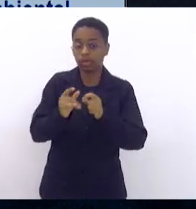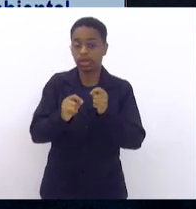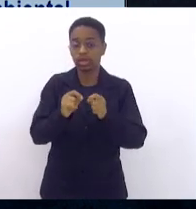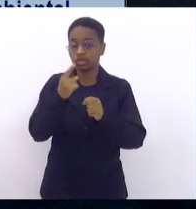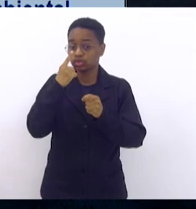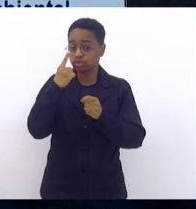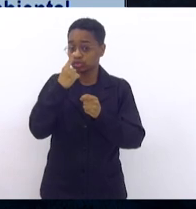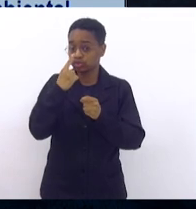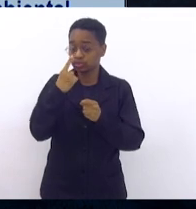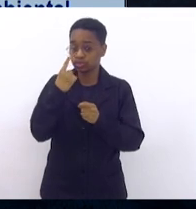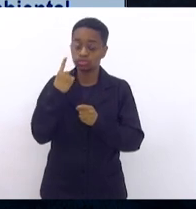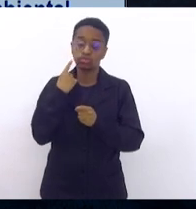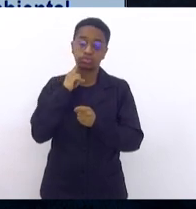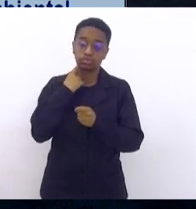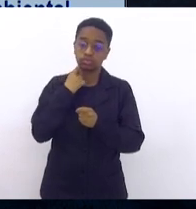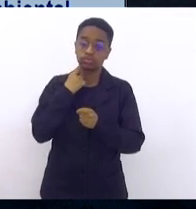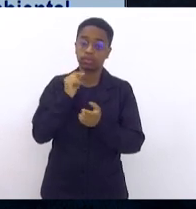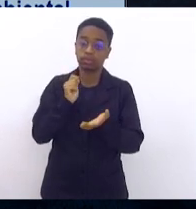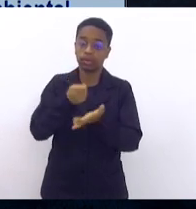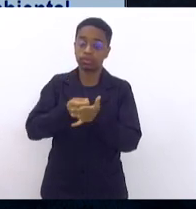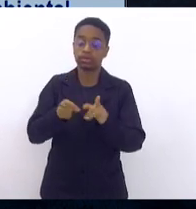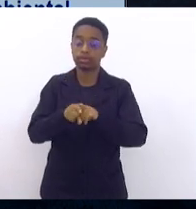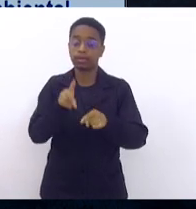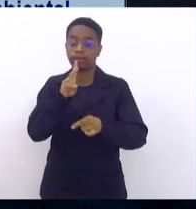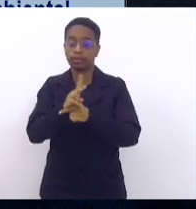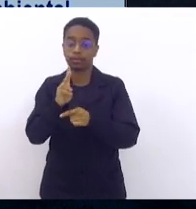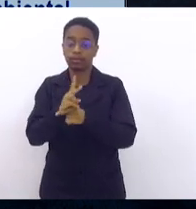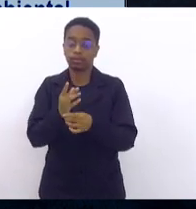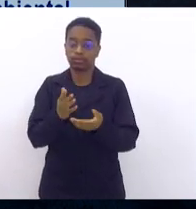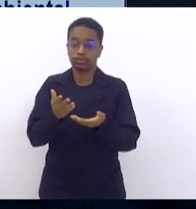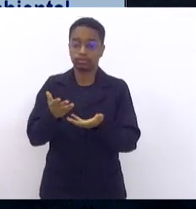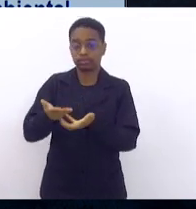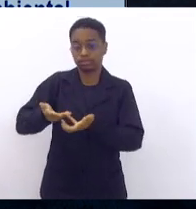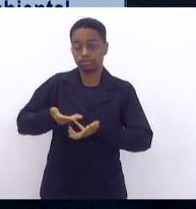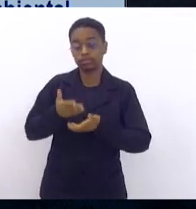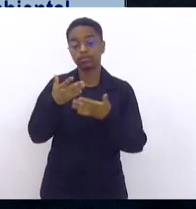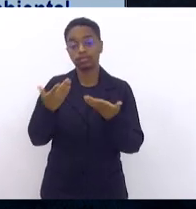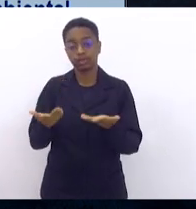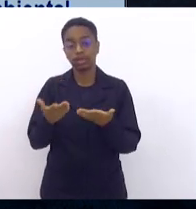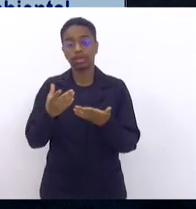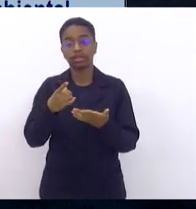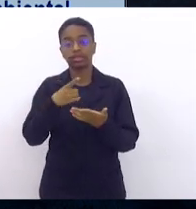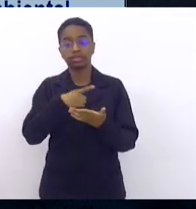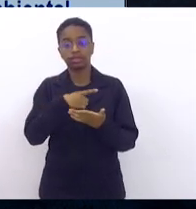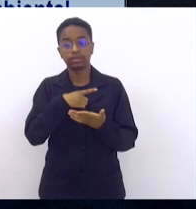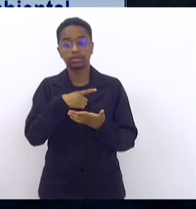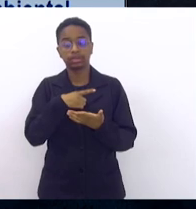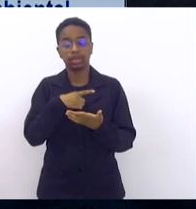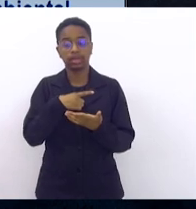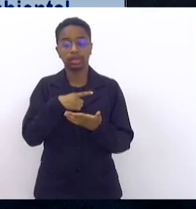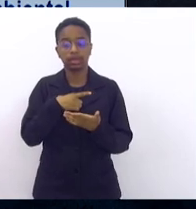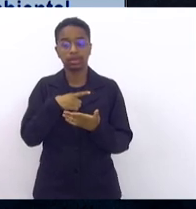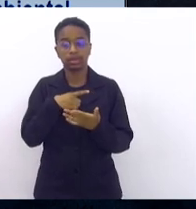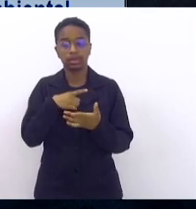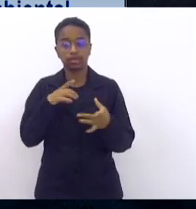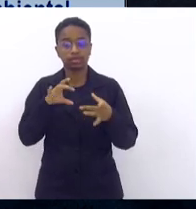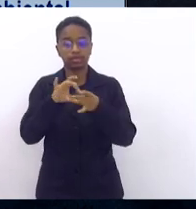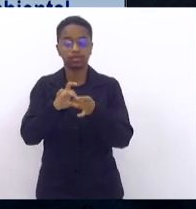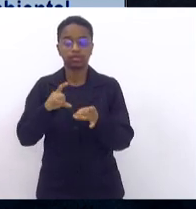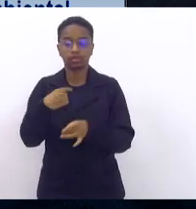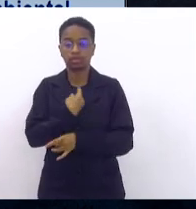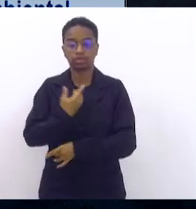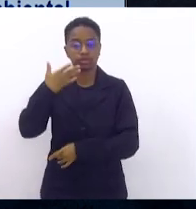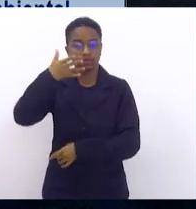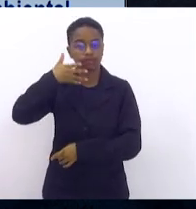do protetor recebedor então isso já leva já faz uma onda dessa fala da nossa fala da mesa